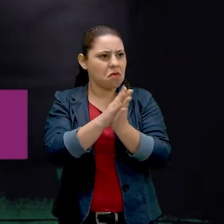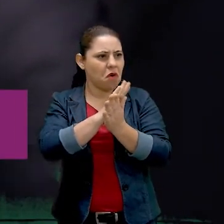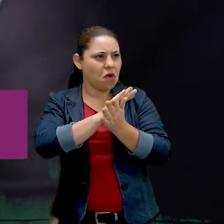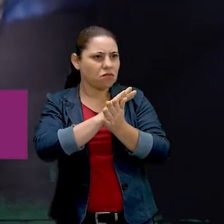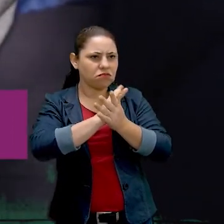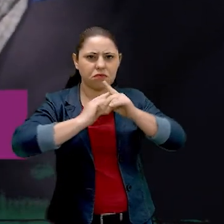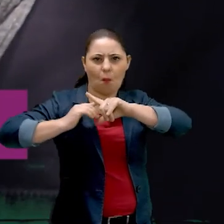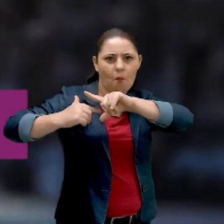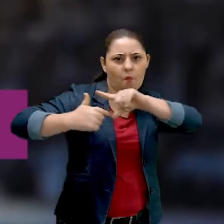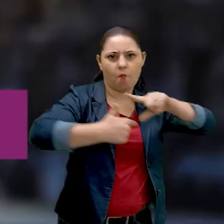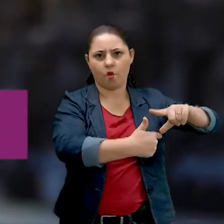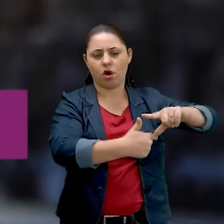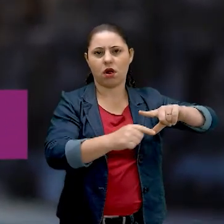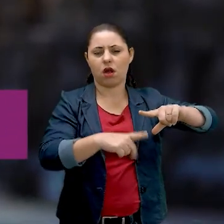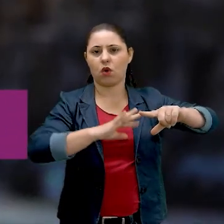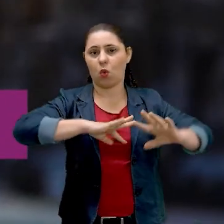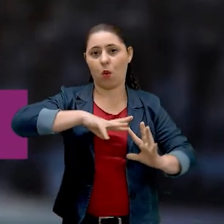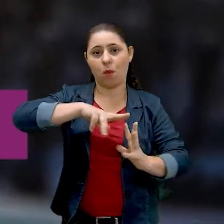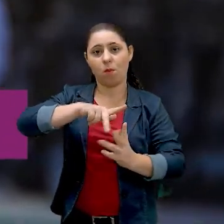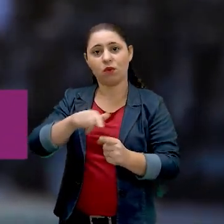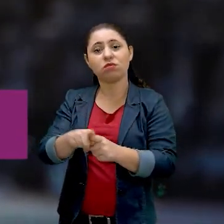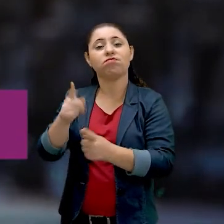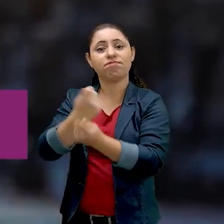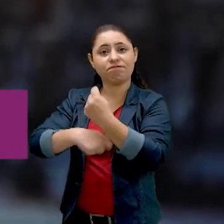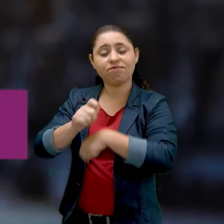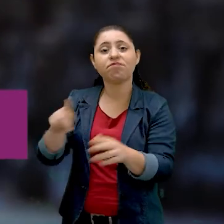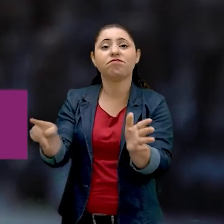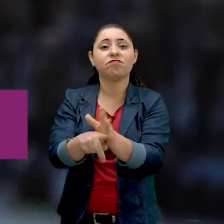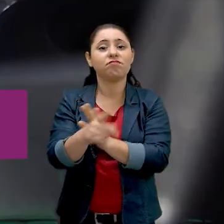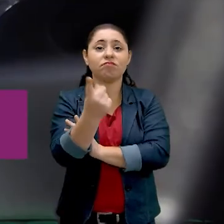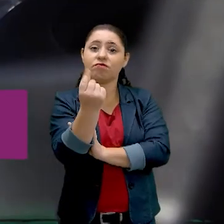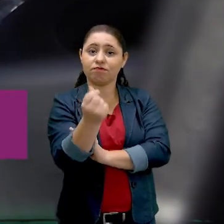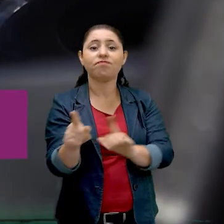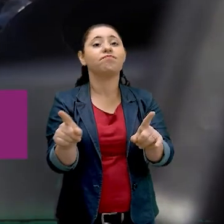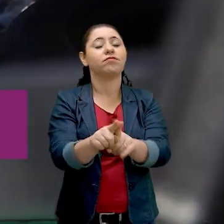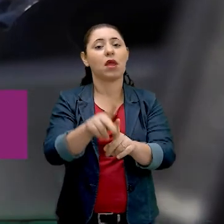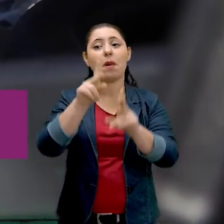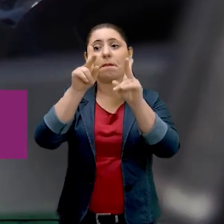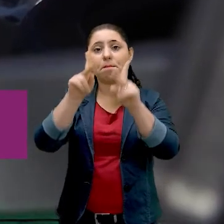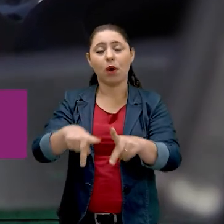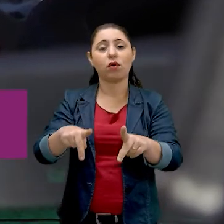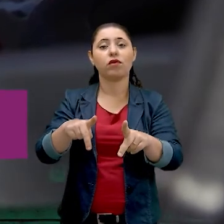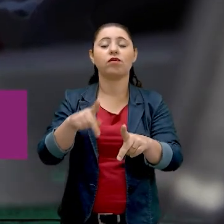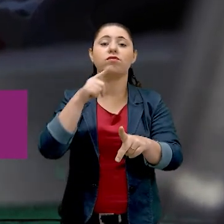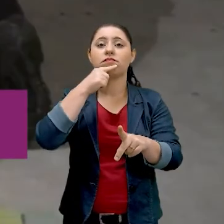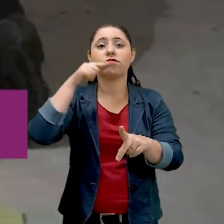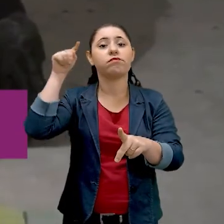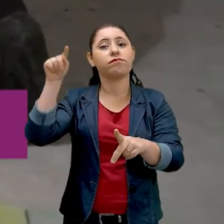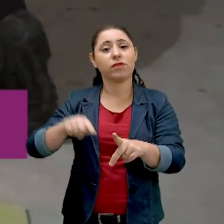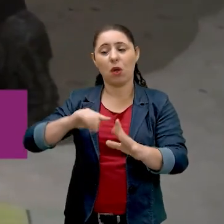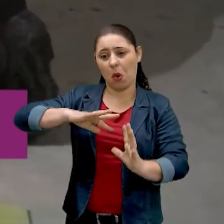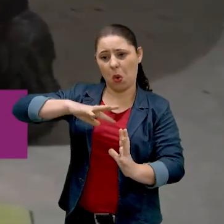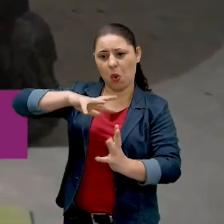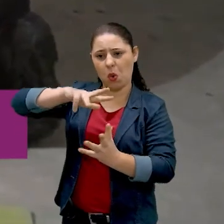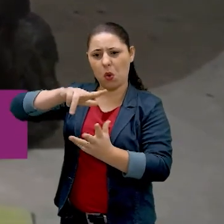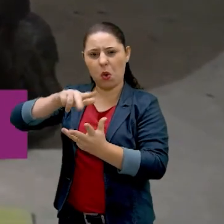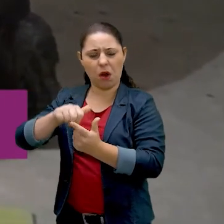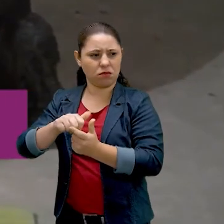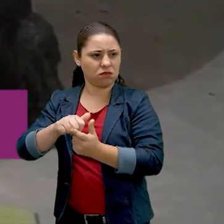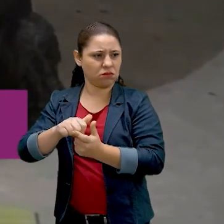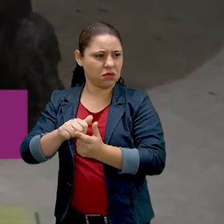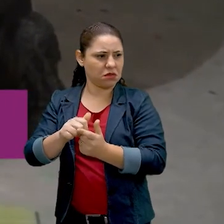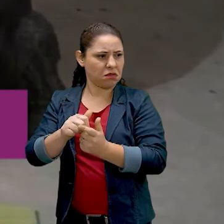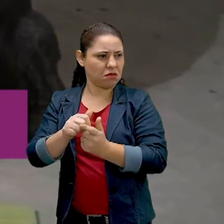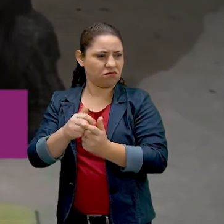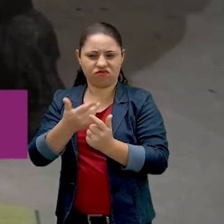modo geral, não só a questão financeira para o país Rússia, mas para o povo russo. Mundo afora a retaliação aos